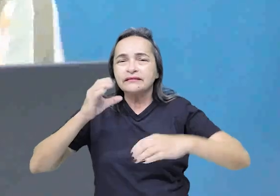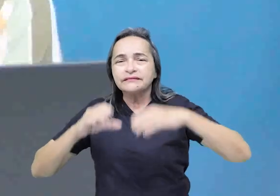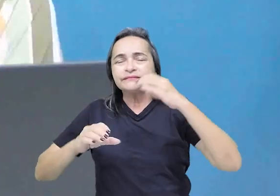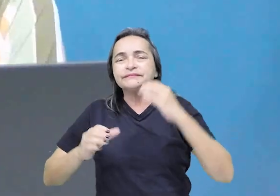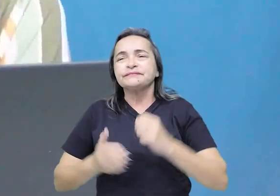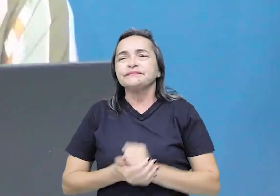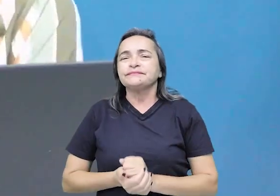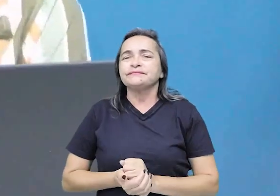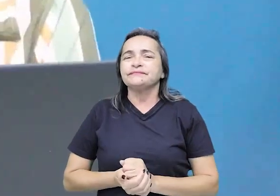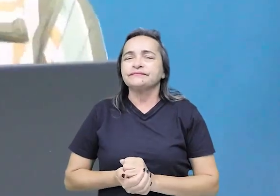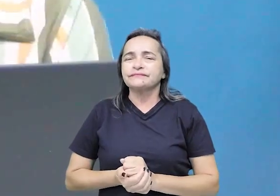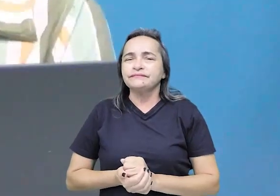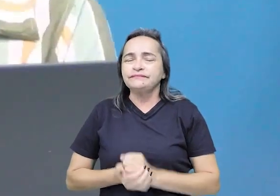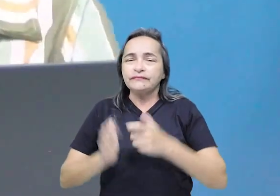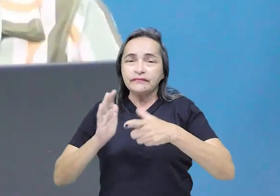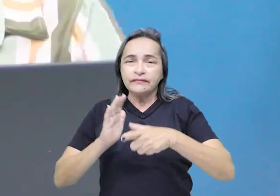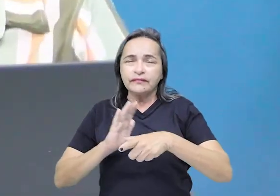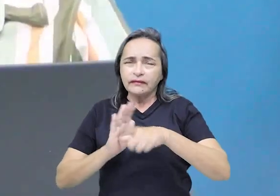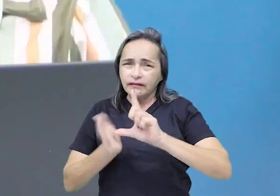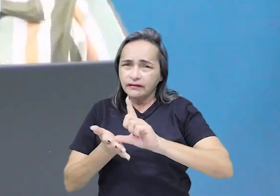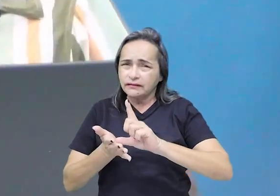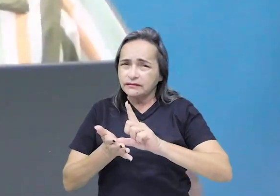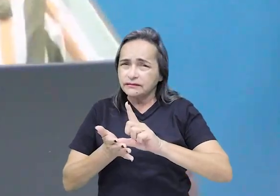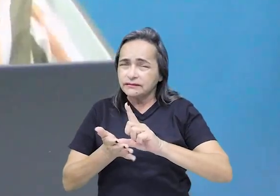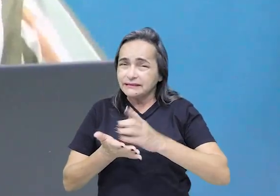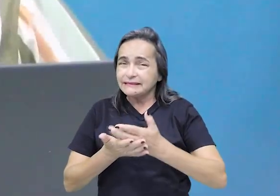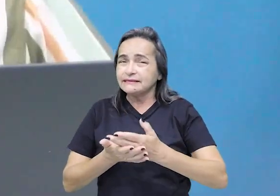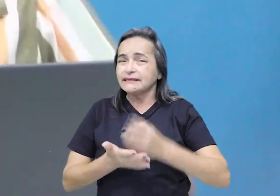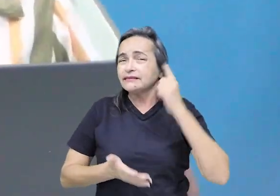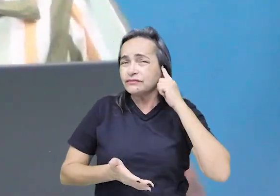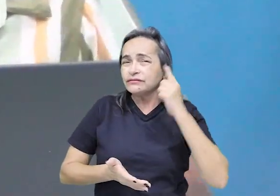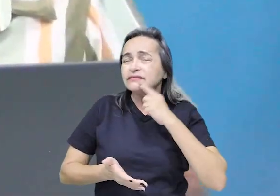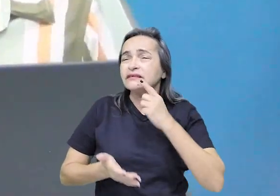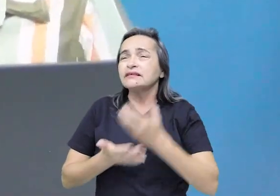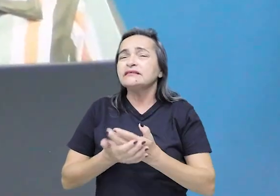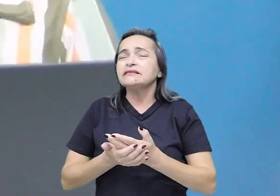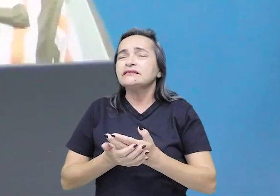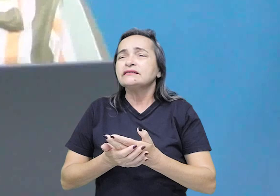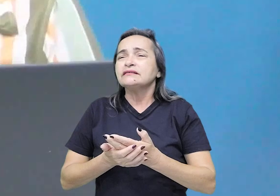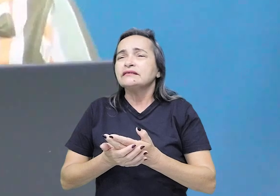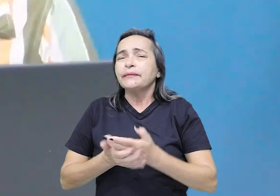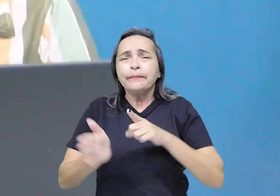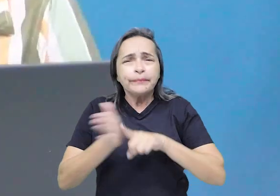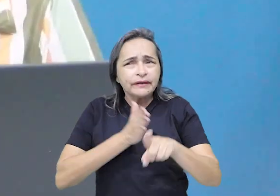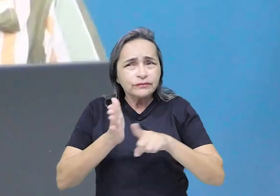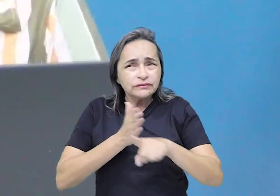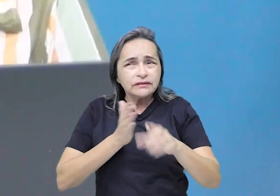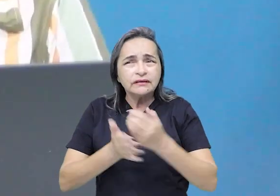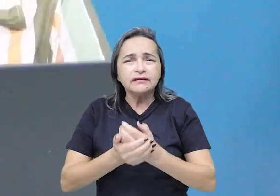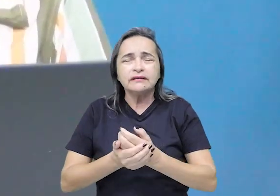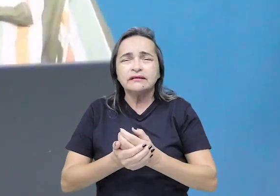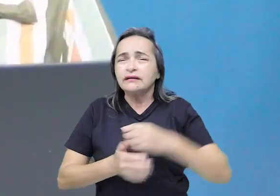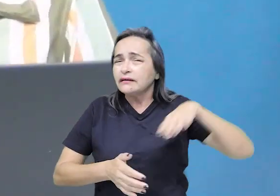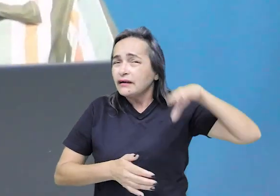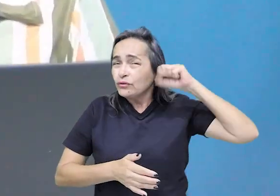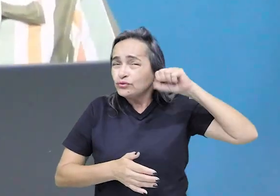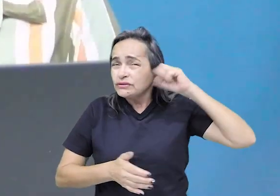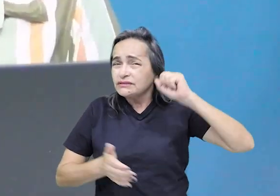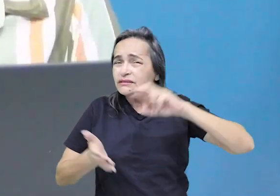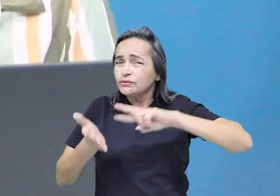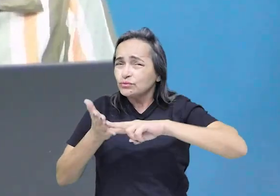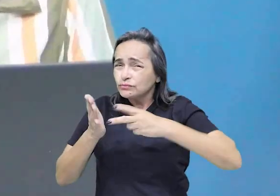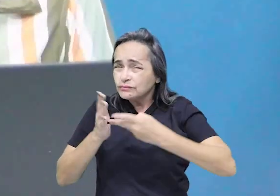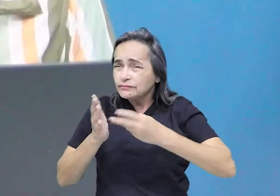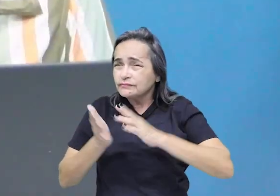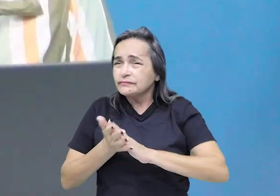na surdez, eu queria te perguntar se nessa definição de audição caberia uma reflexão